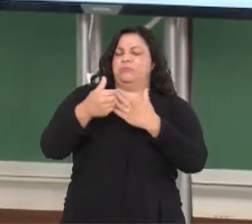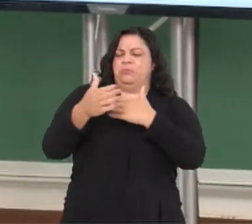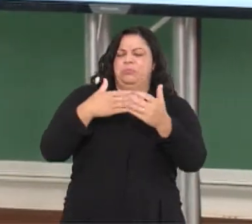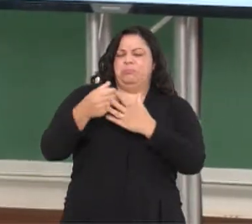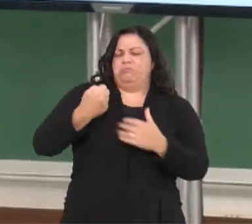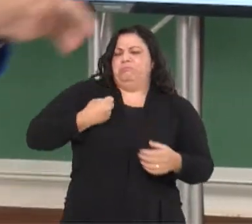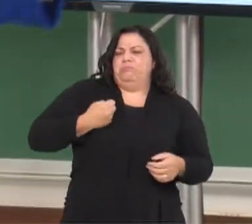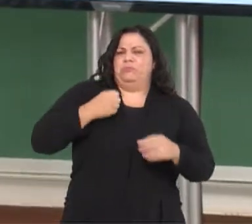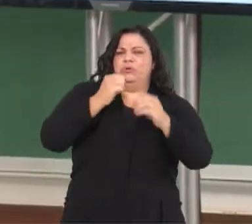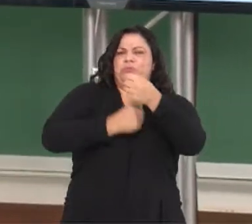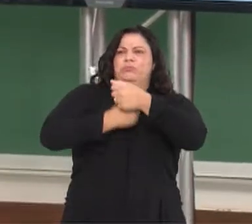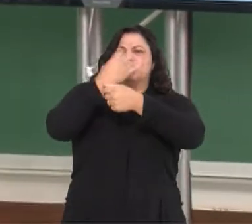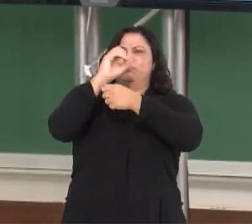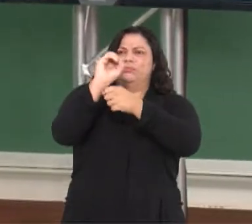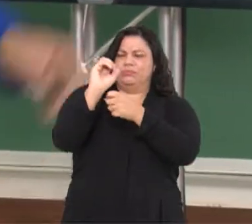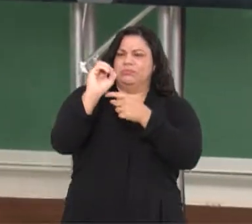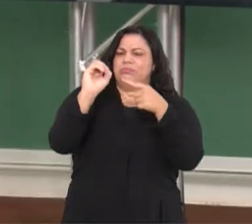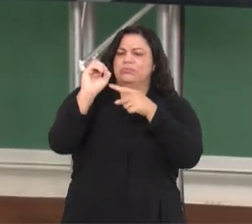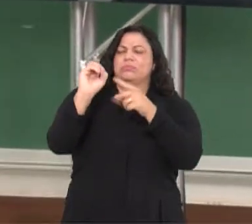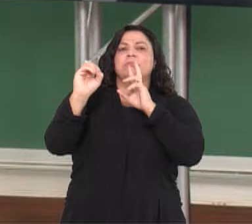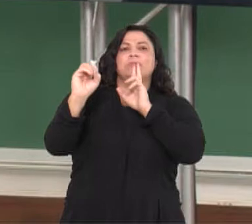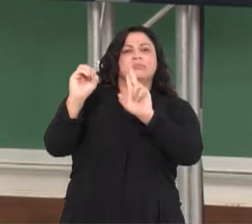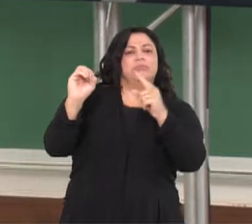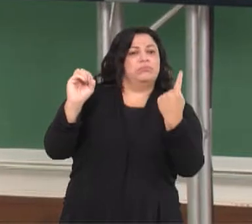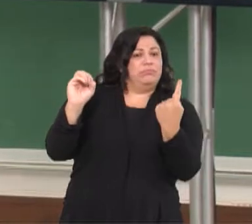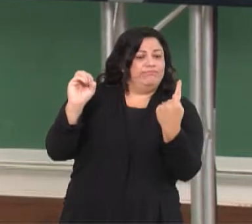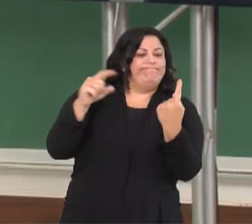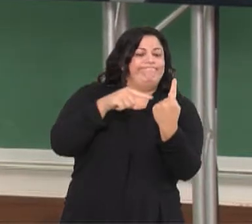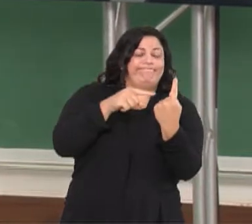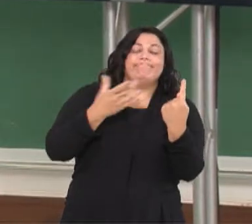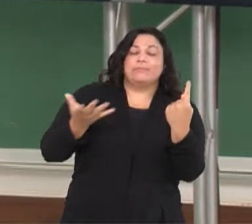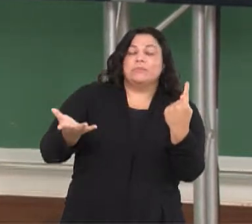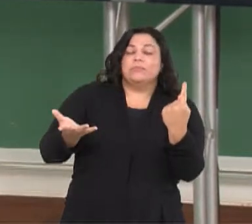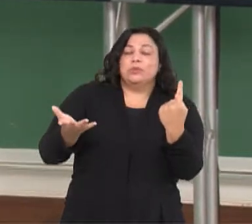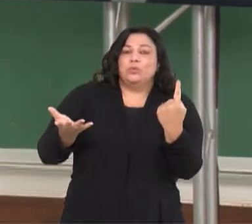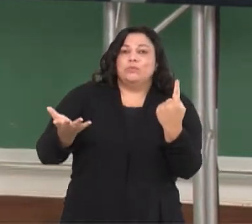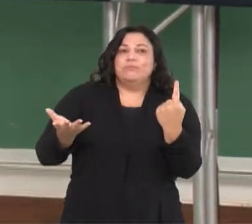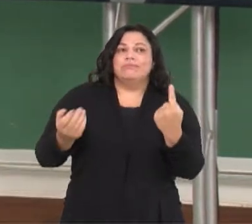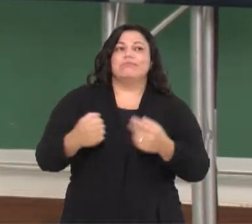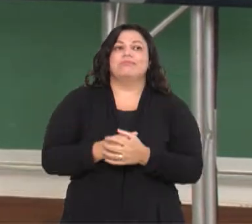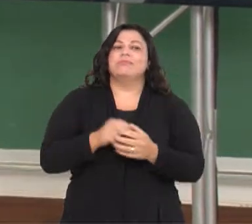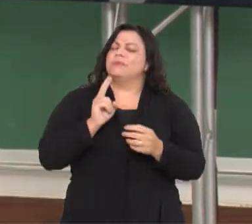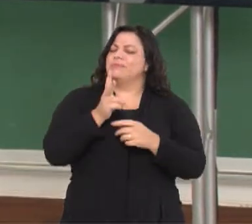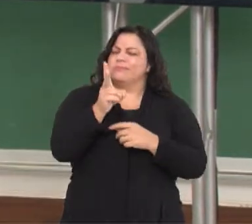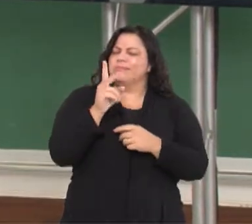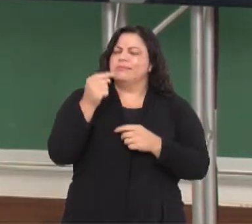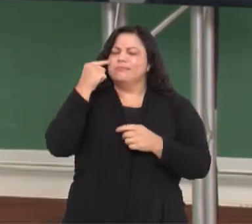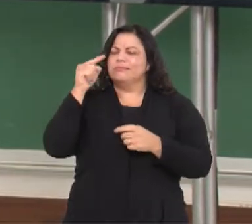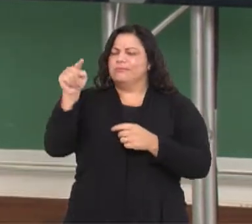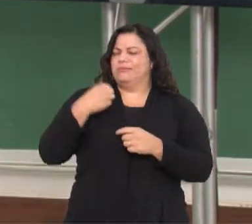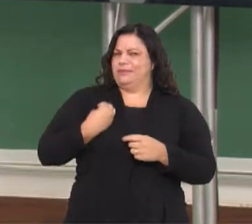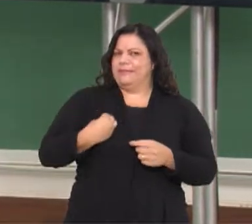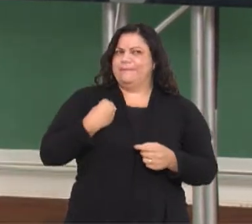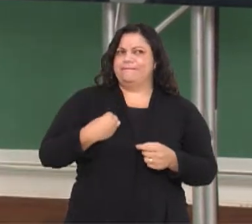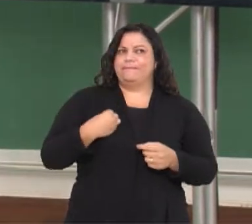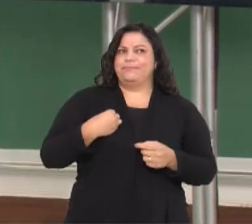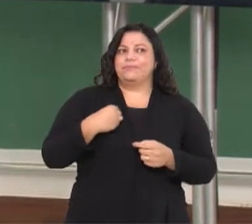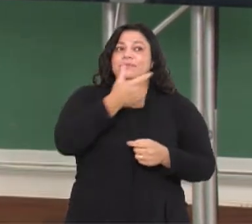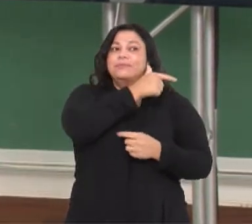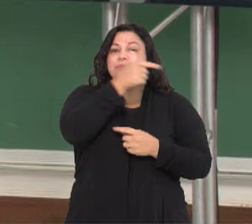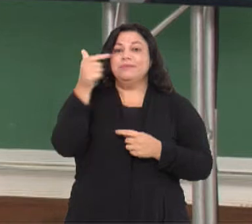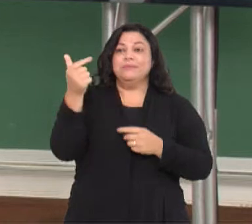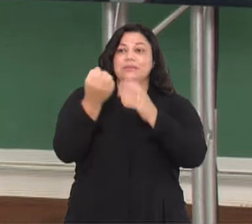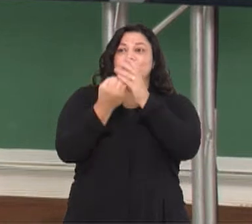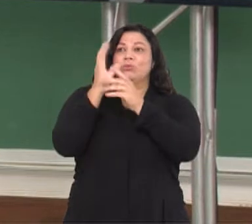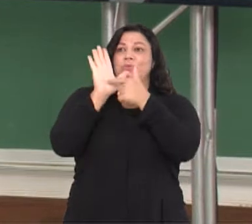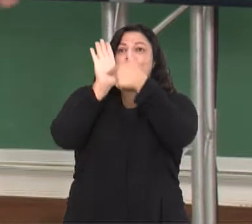zero é 1. Logo, o seu coeficiente independente também estará lá. Então, mesmo que não haja o